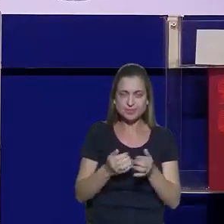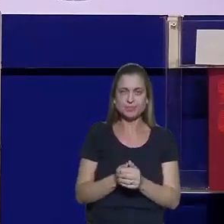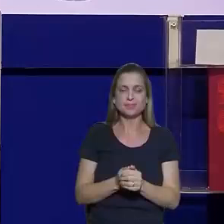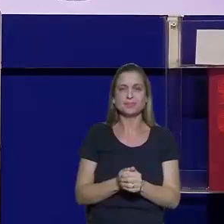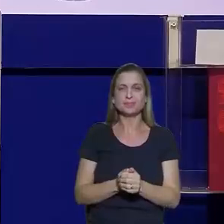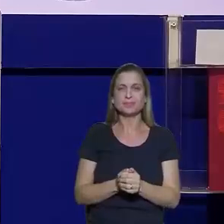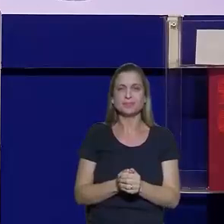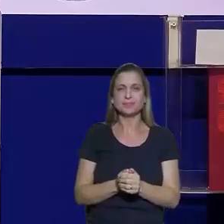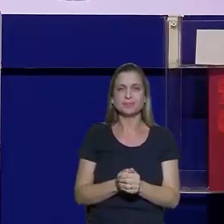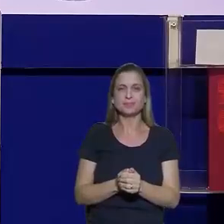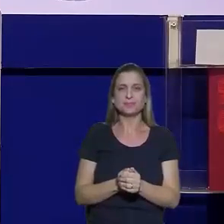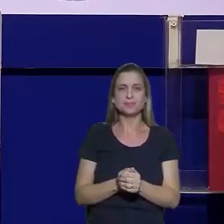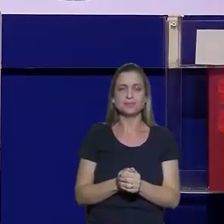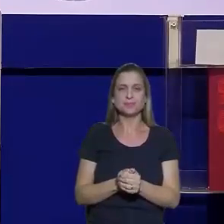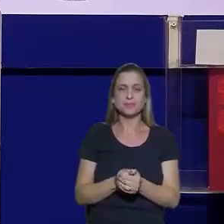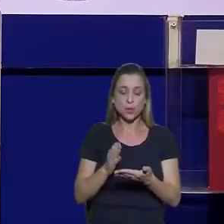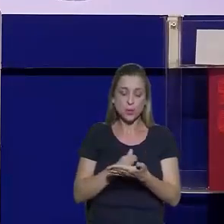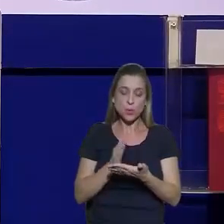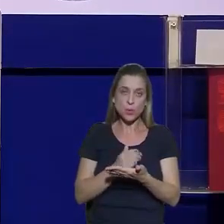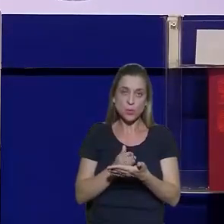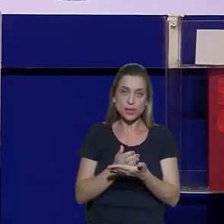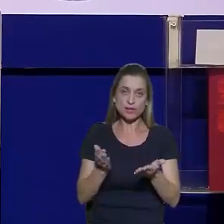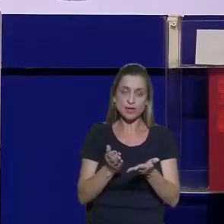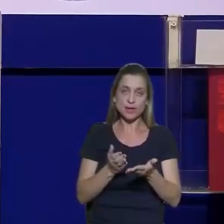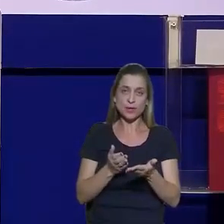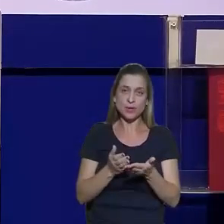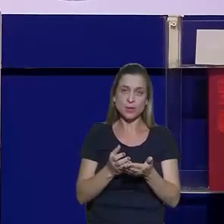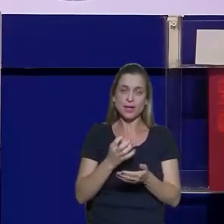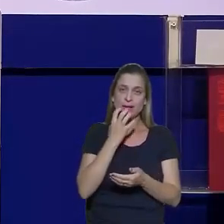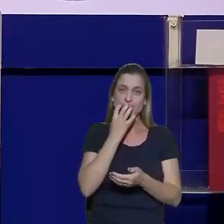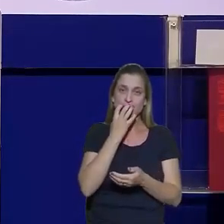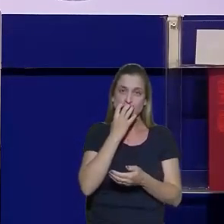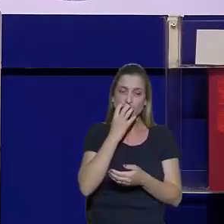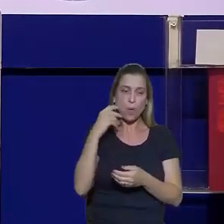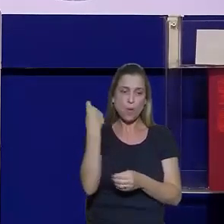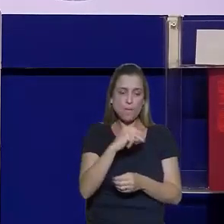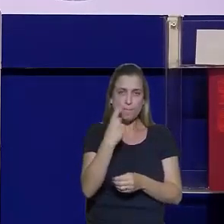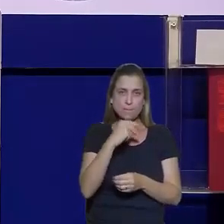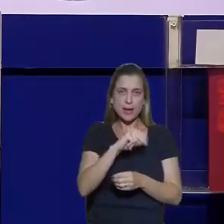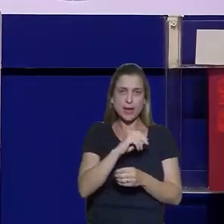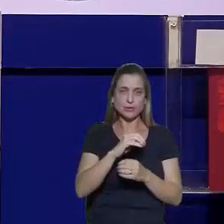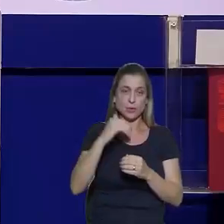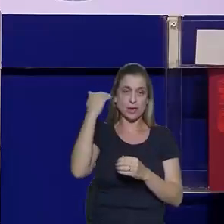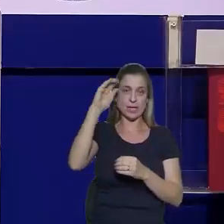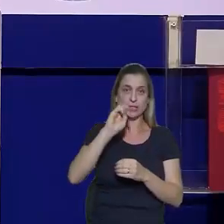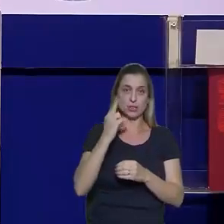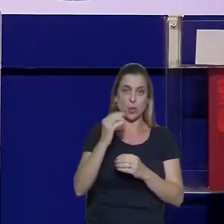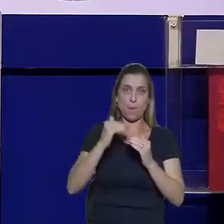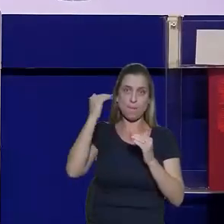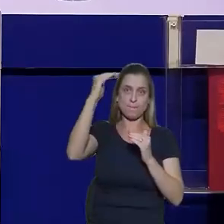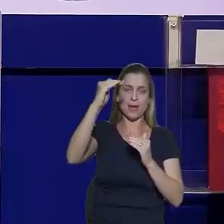aqui. Esse livro, então, Só Bato em Cachorro Grande, do meu tamanho maior, 81 lições do método Sueli